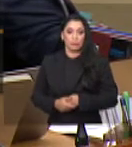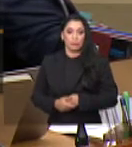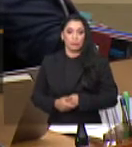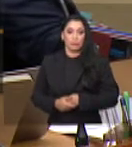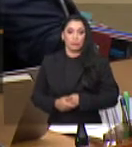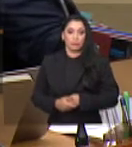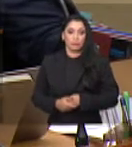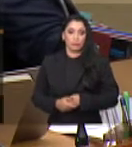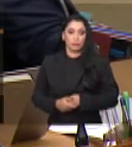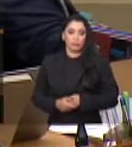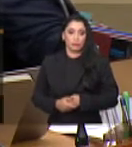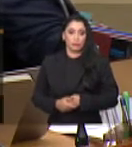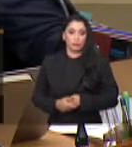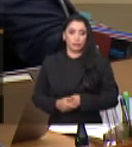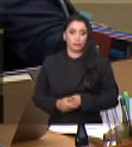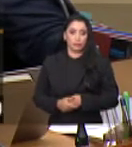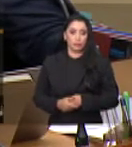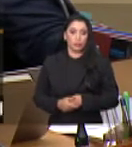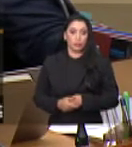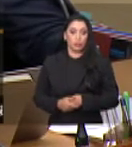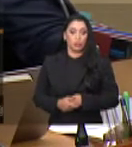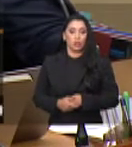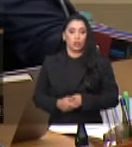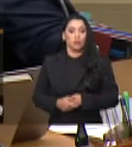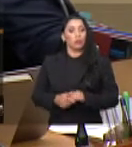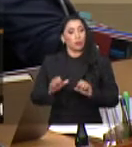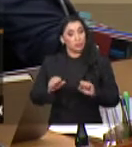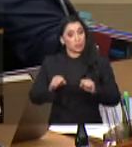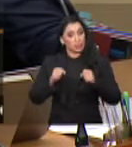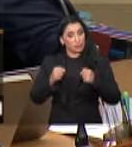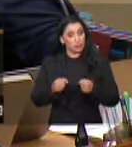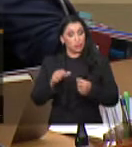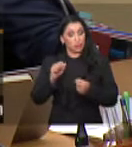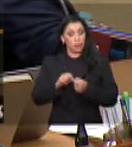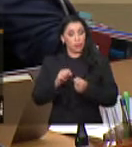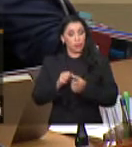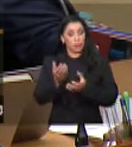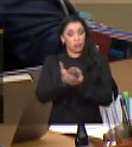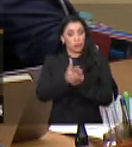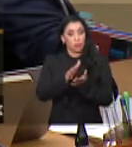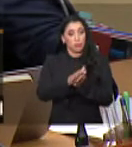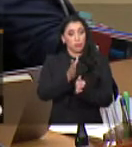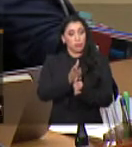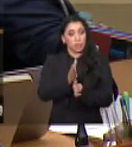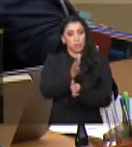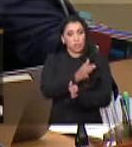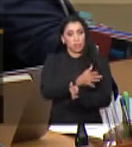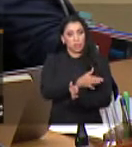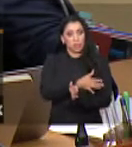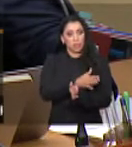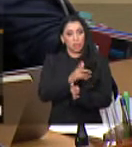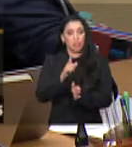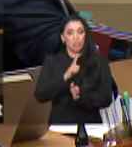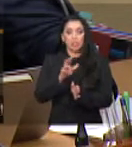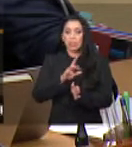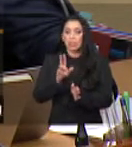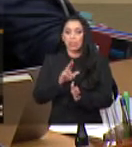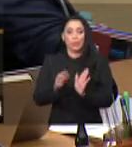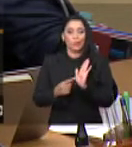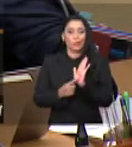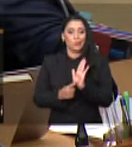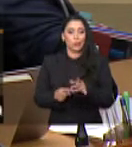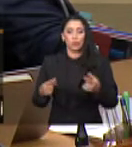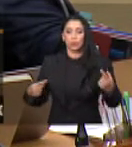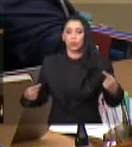alinhada a defesa que faz onde se diz que os precedentes apresentados pelo agravante não demonstram